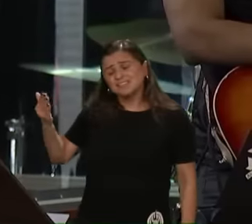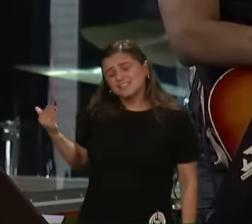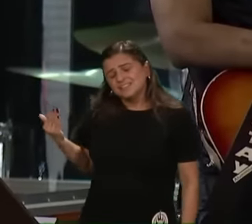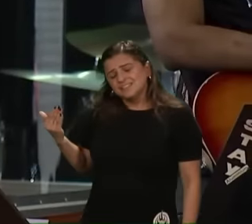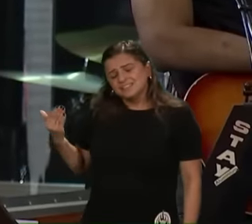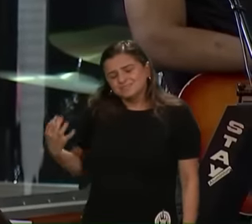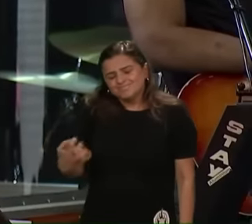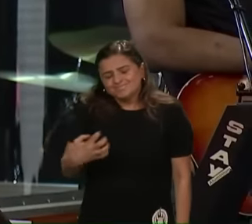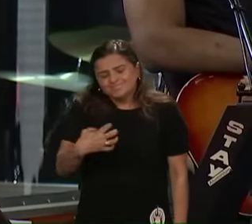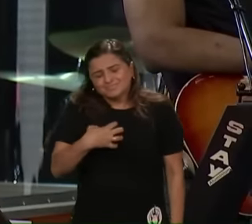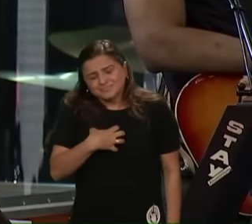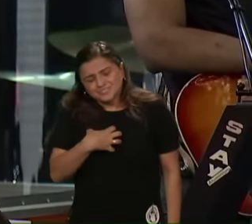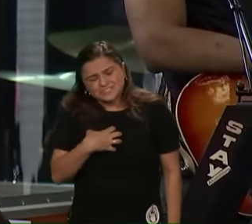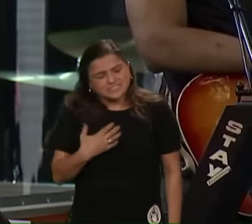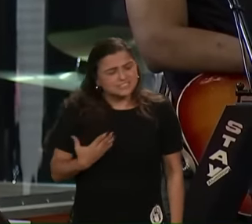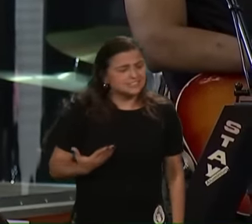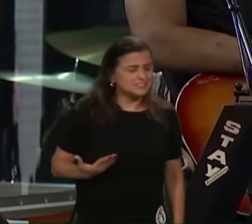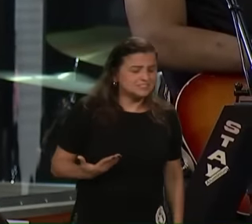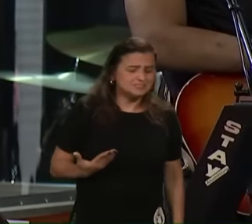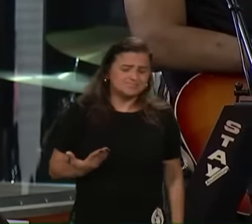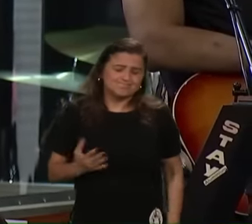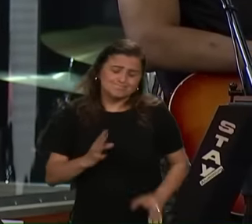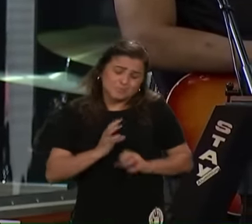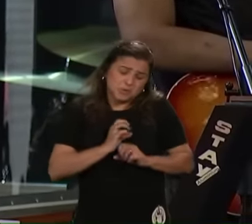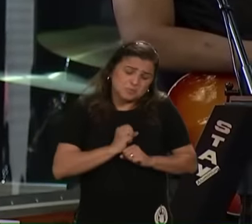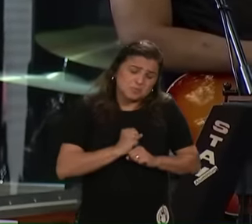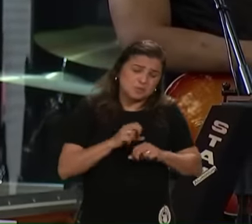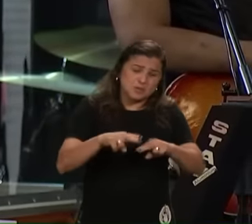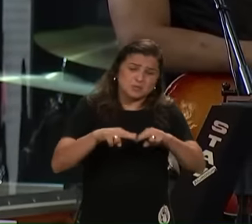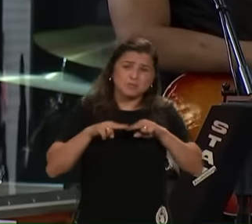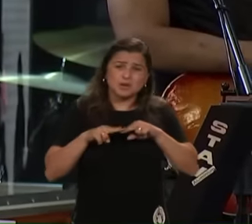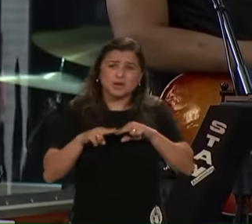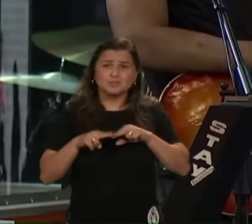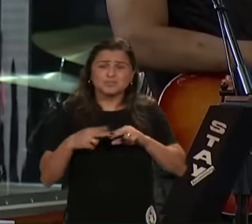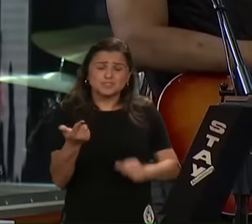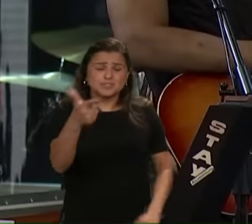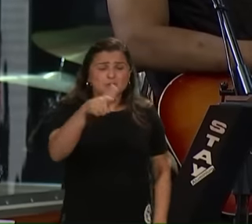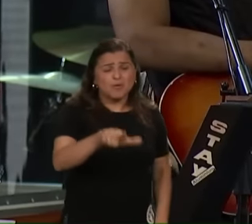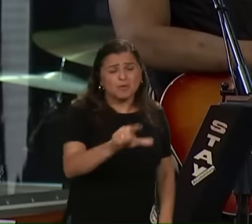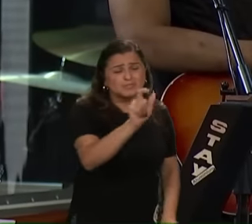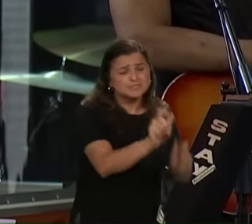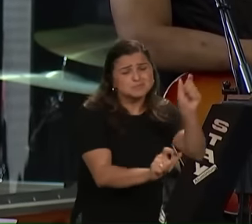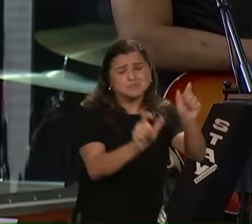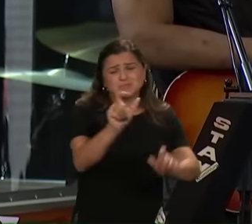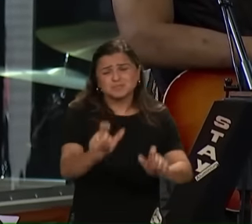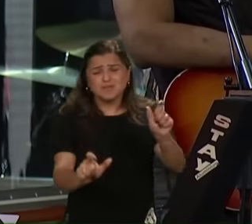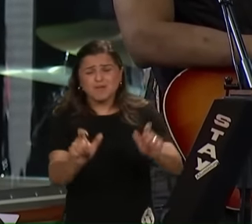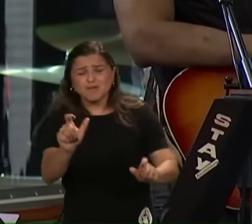passado, machucados, situações que